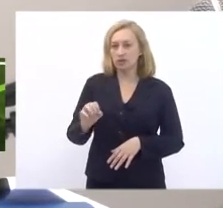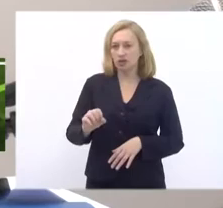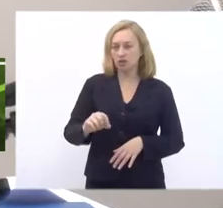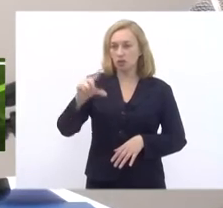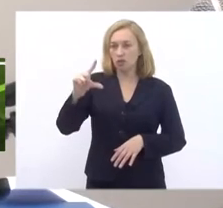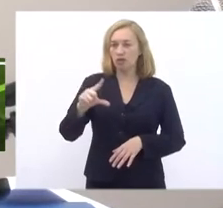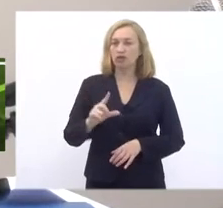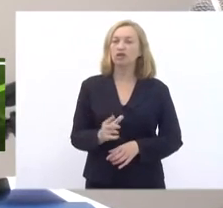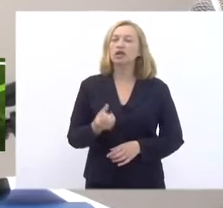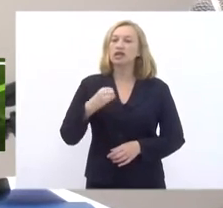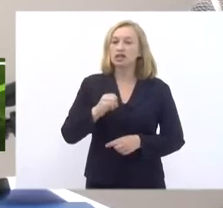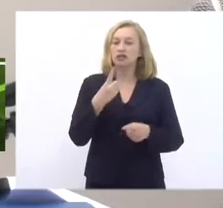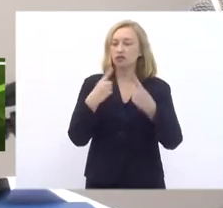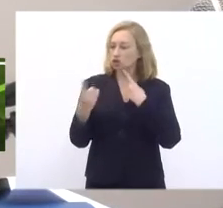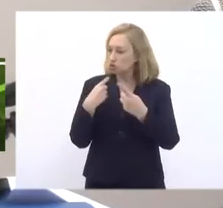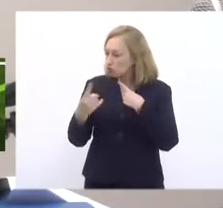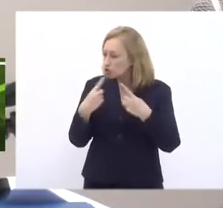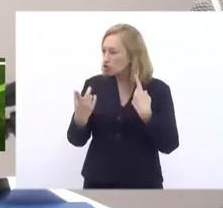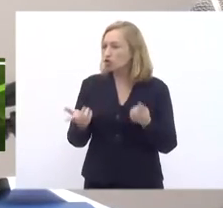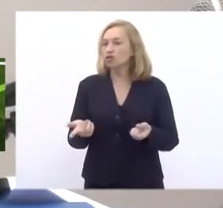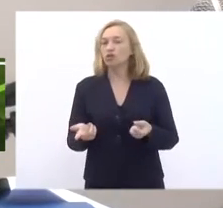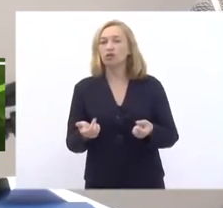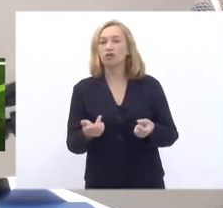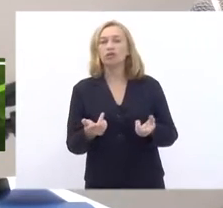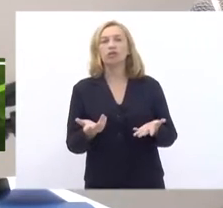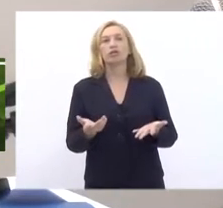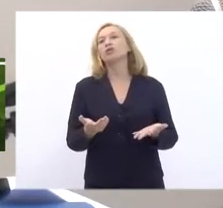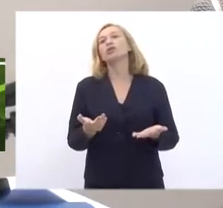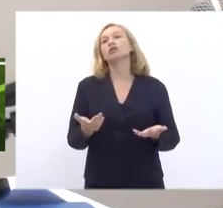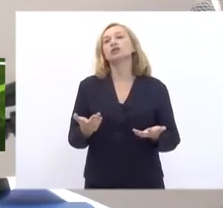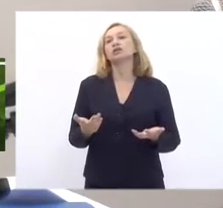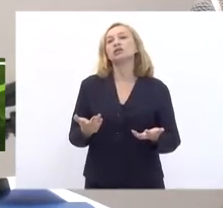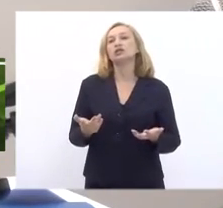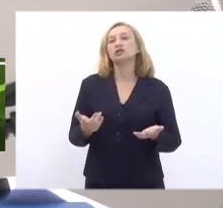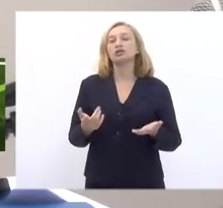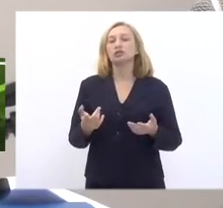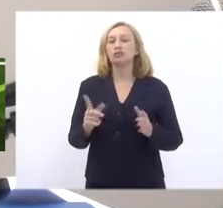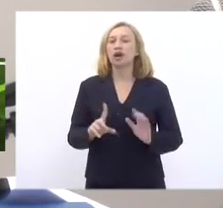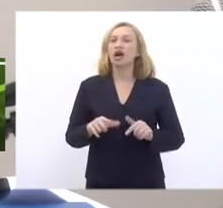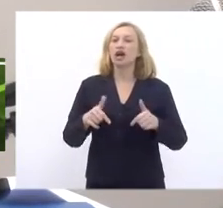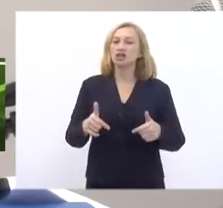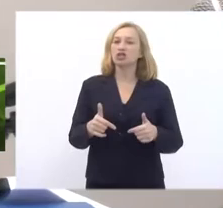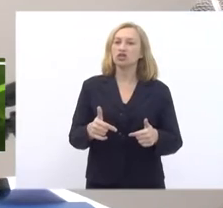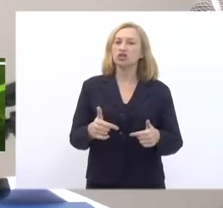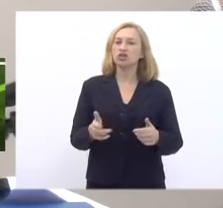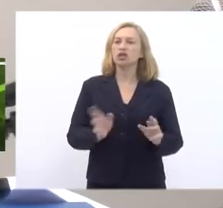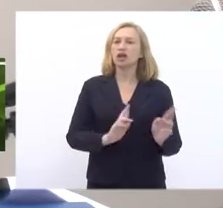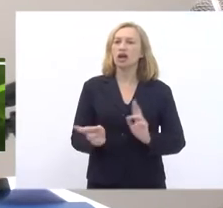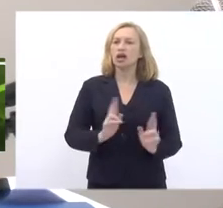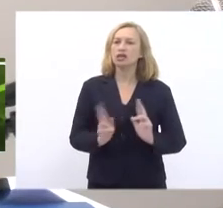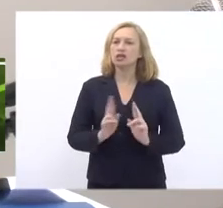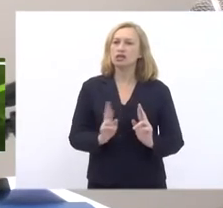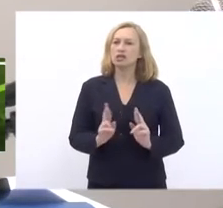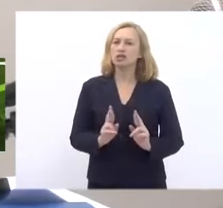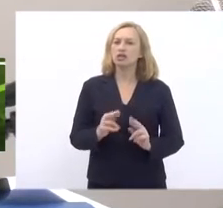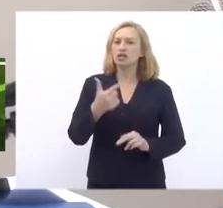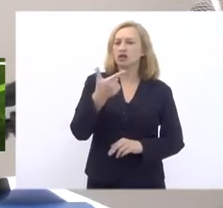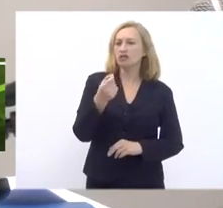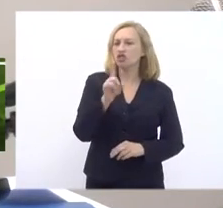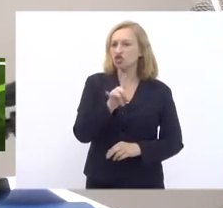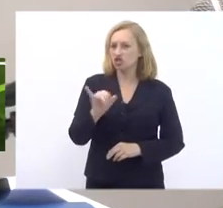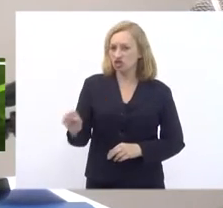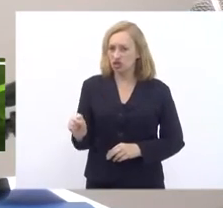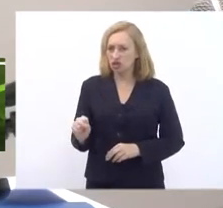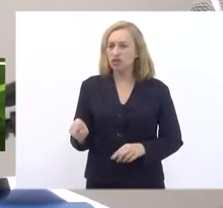foi tratado, se foi discutido, se foi previsto, se foi praticado, enfim, alguma forma de compensação em relação à questão dos 20 dias e